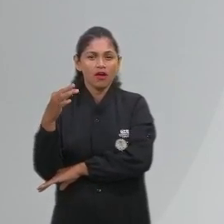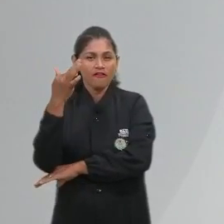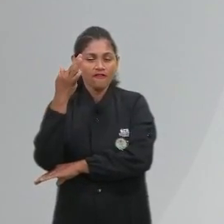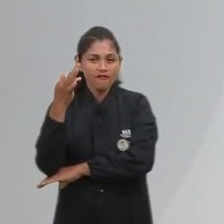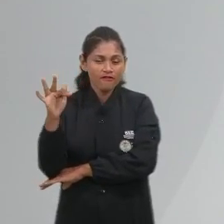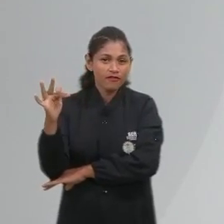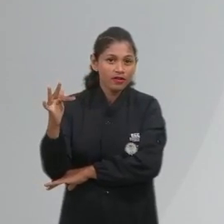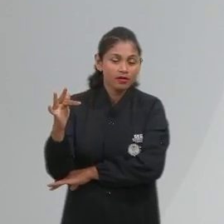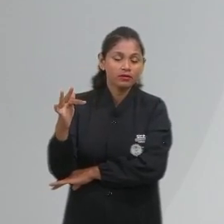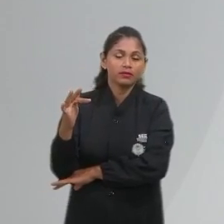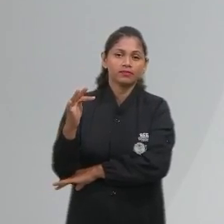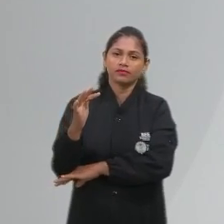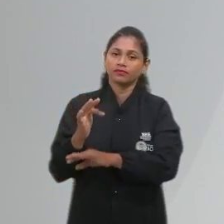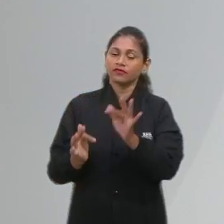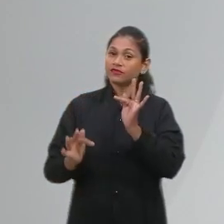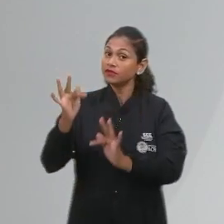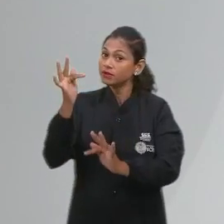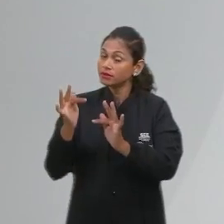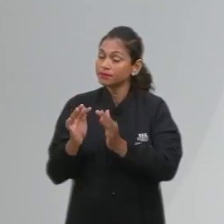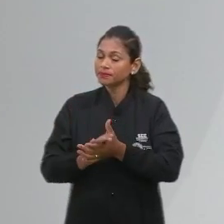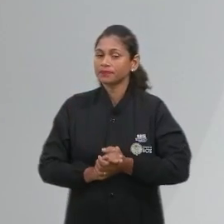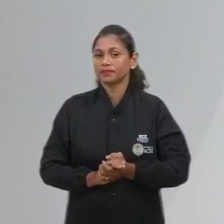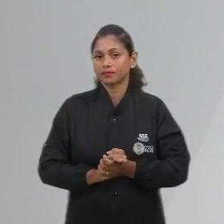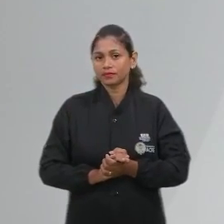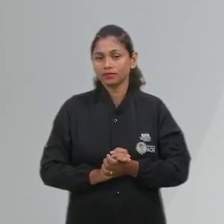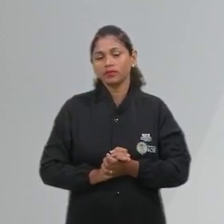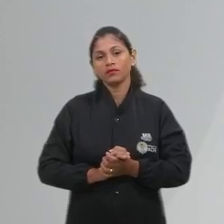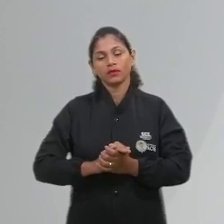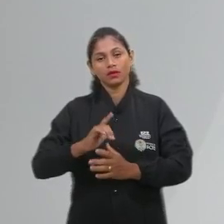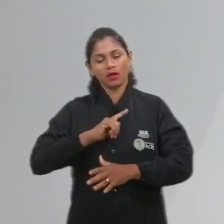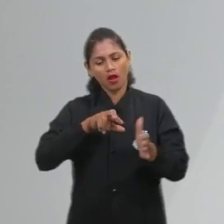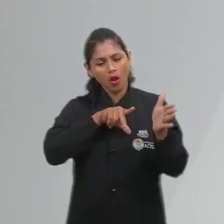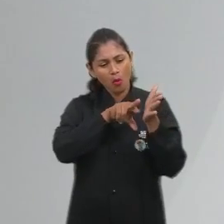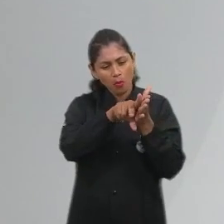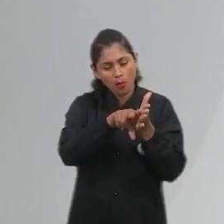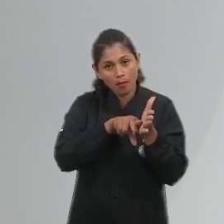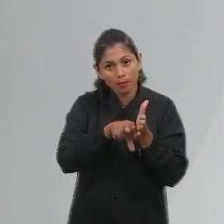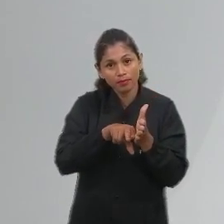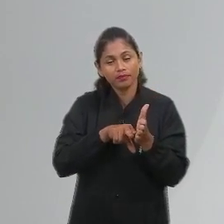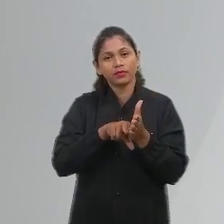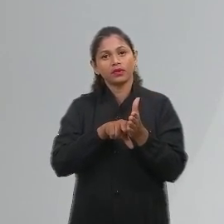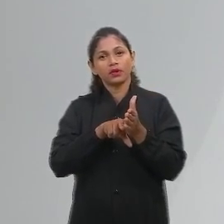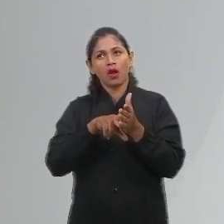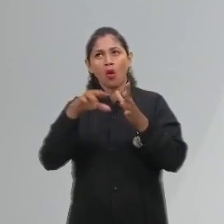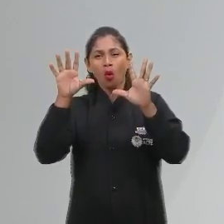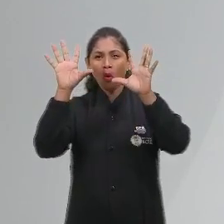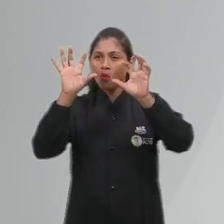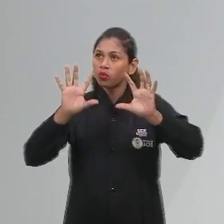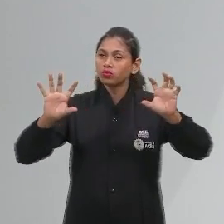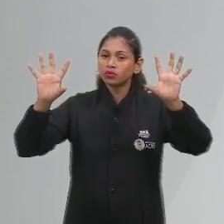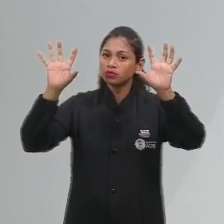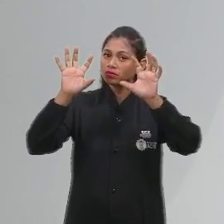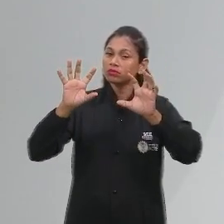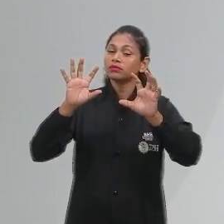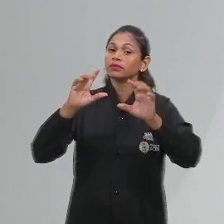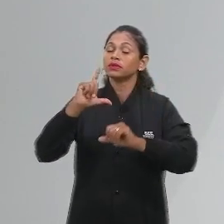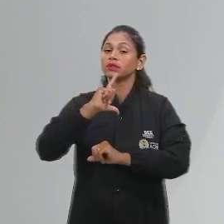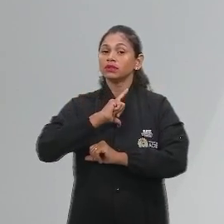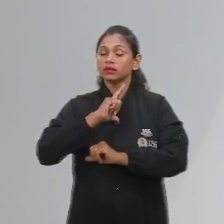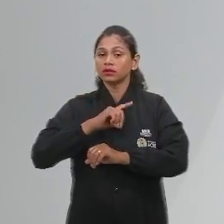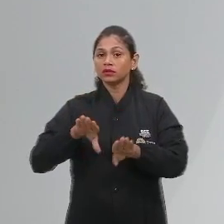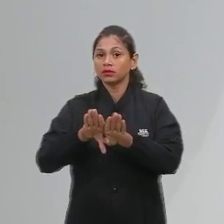natureza, onde nós vamos verificar a biologia, a meteorologia, e também temos as